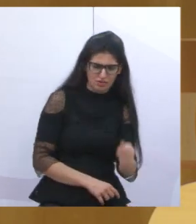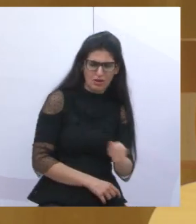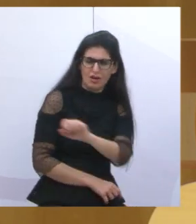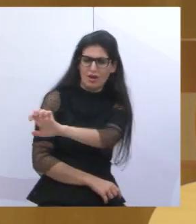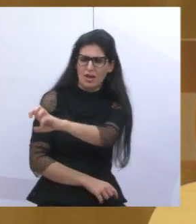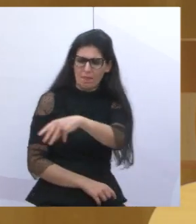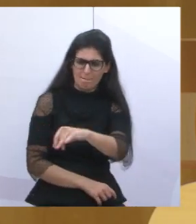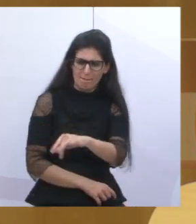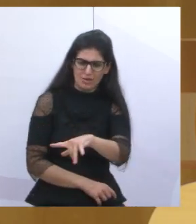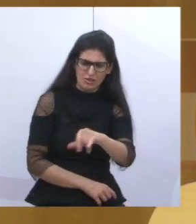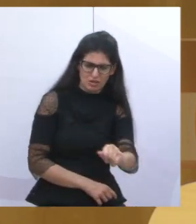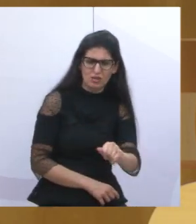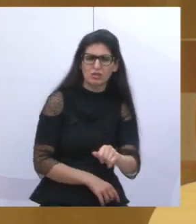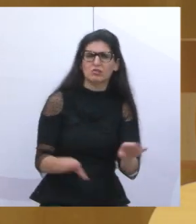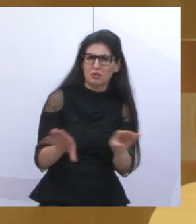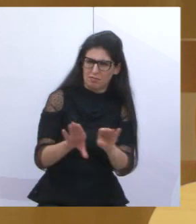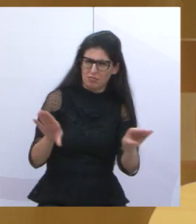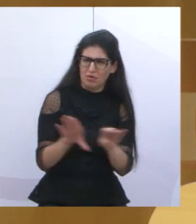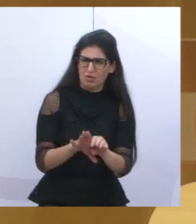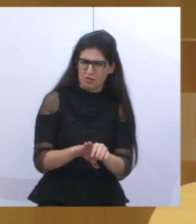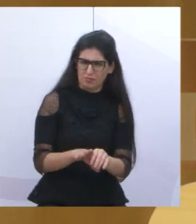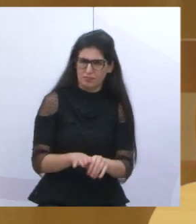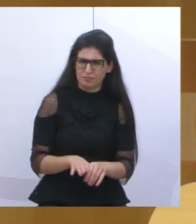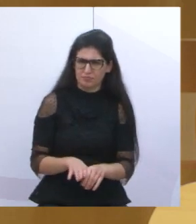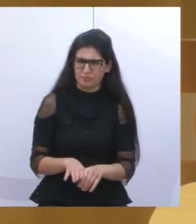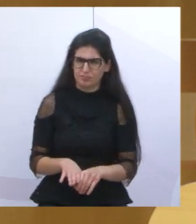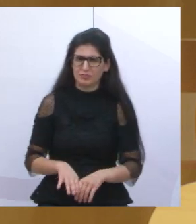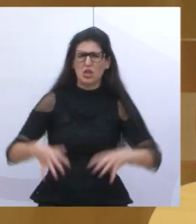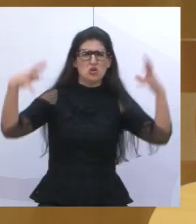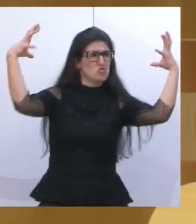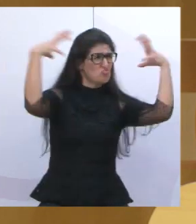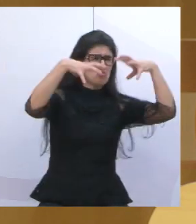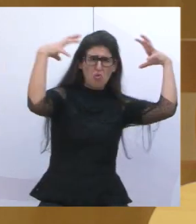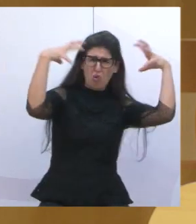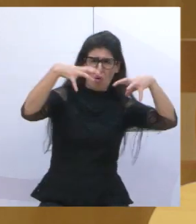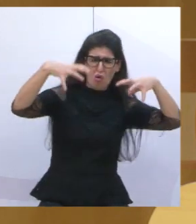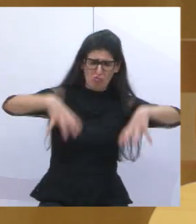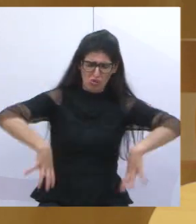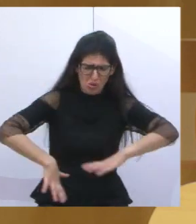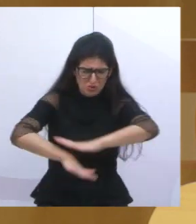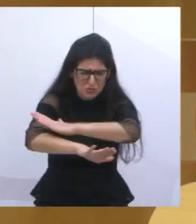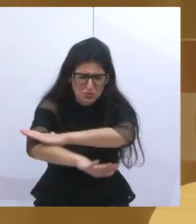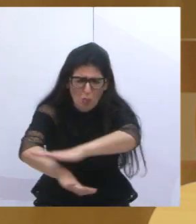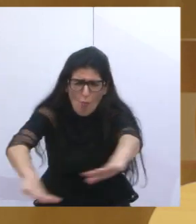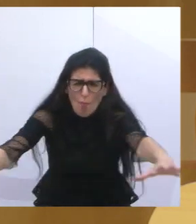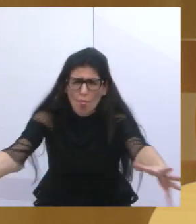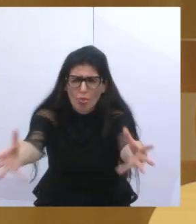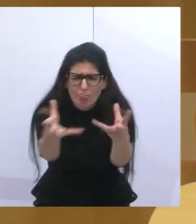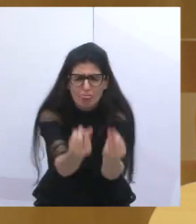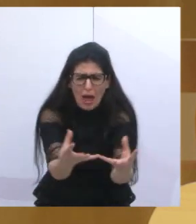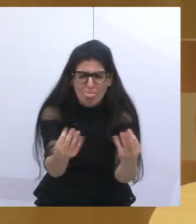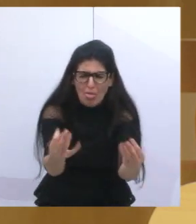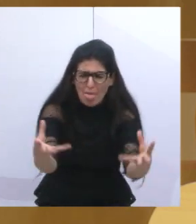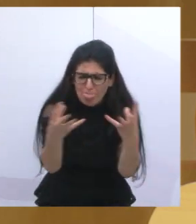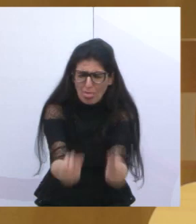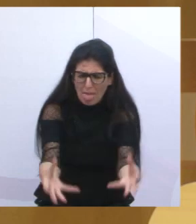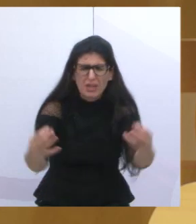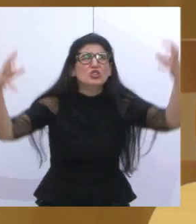quem mora em bairro onde chove é lama e onde é um sol quente, é